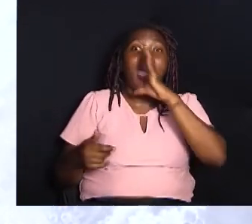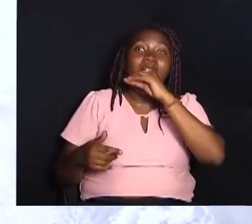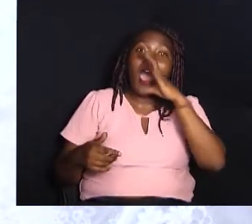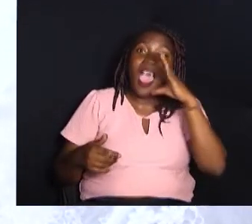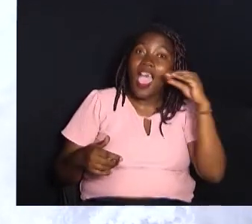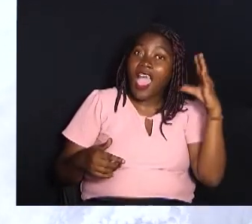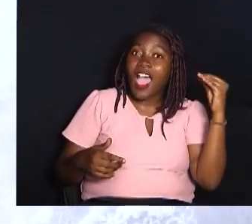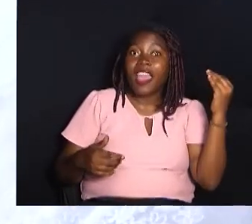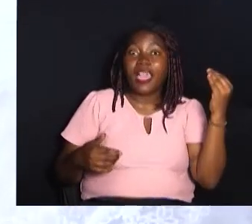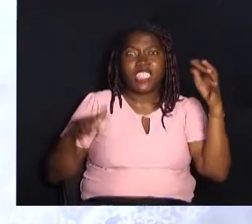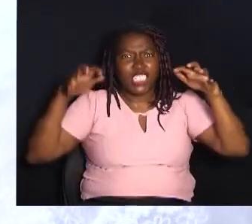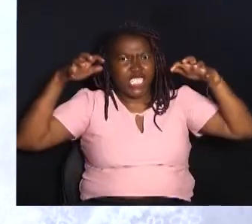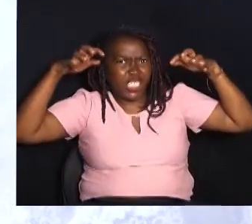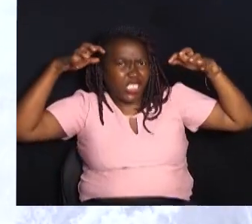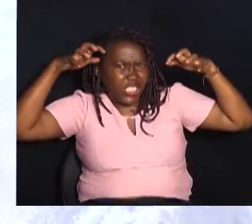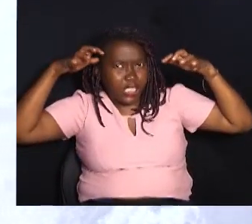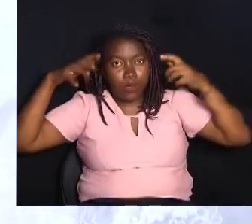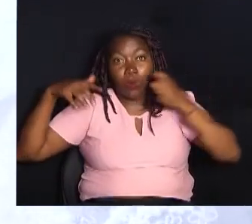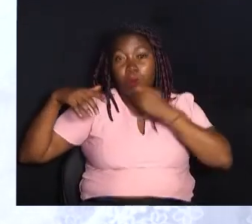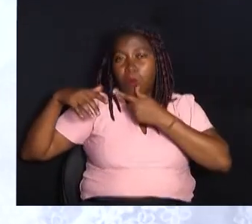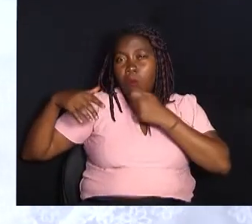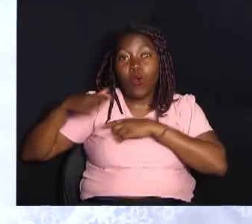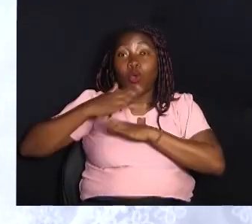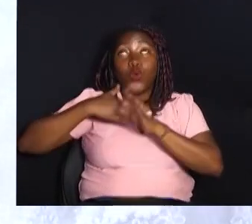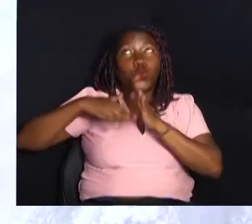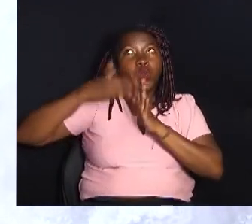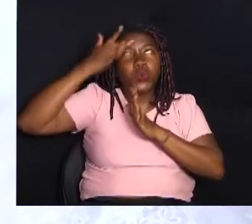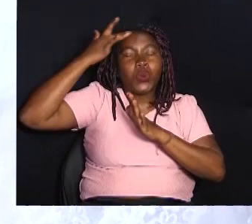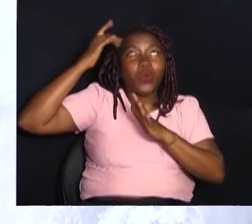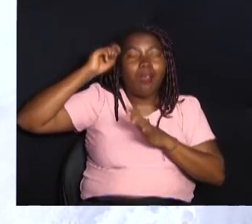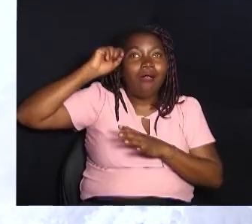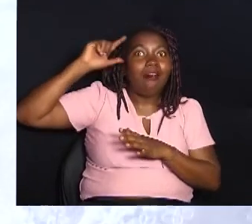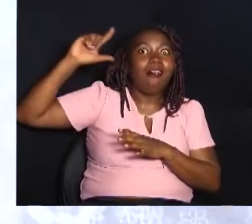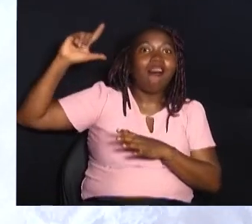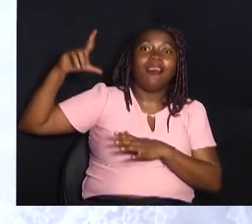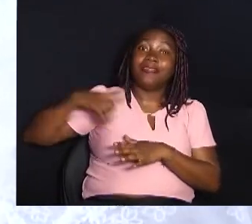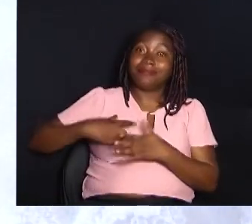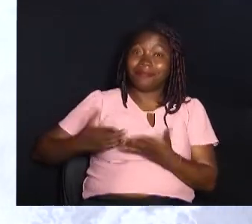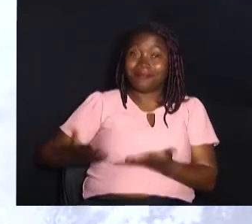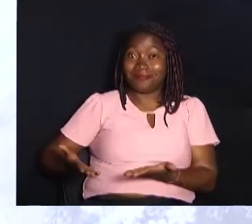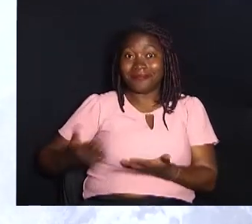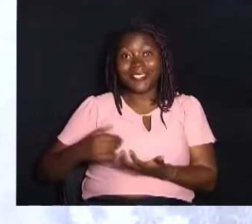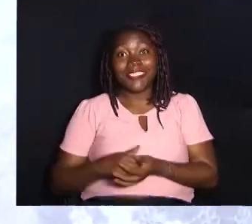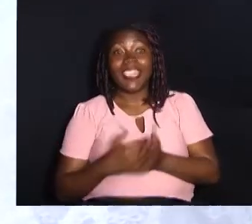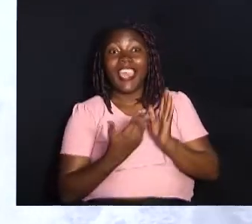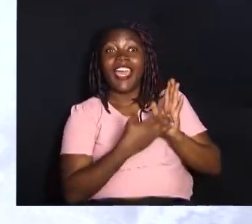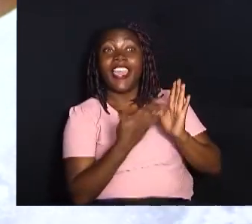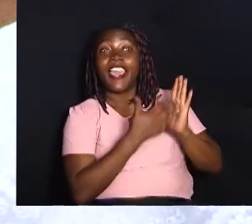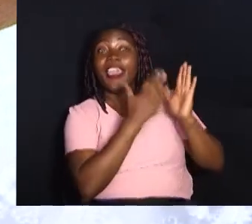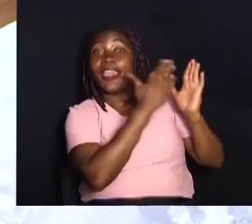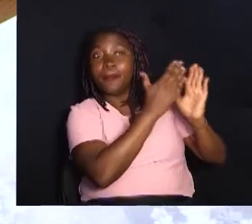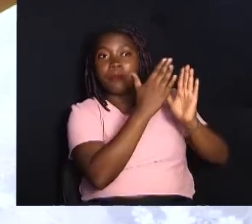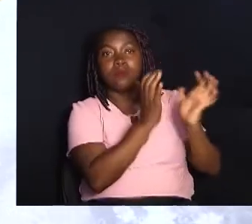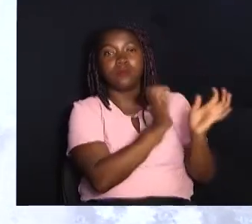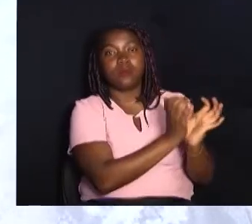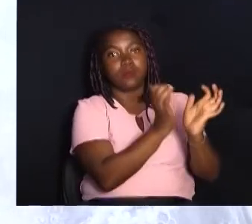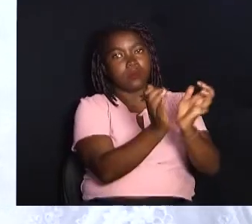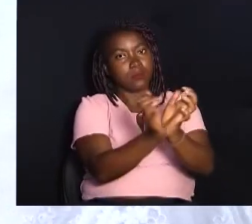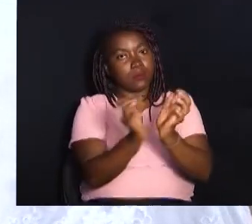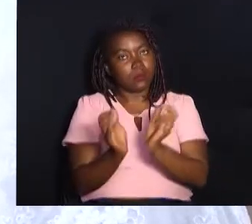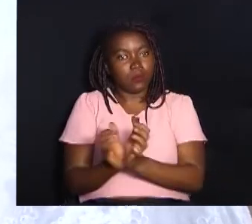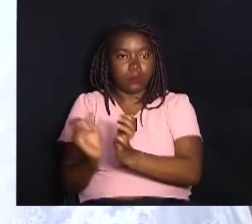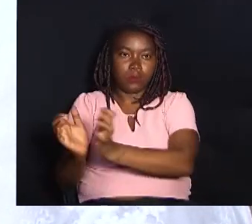Infantil, coisas para adulto, terror, humor, tudo que a pessoa imaginar que a gente vai ter. Essa aqui é uma biblioteca